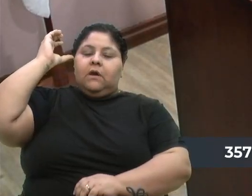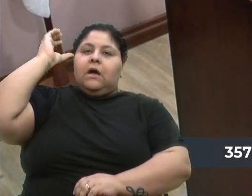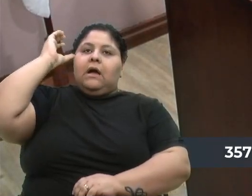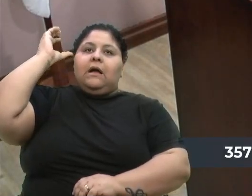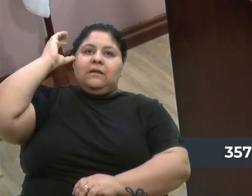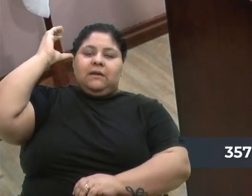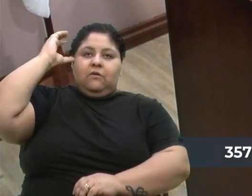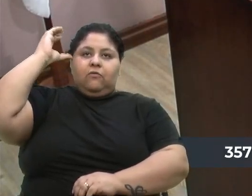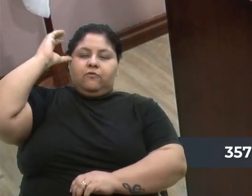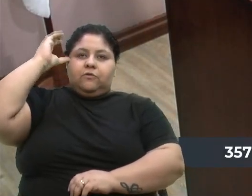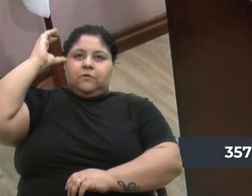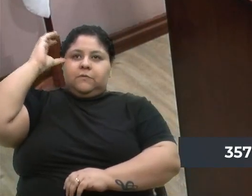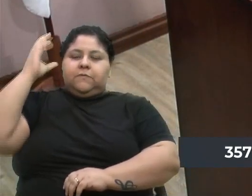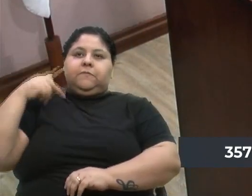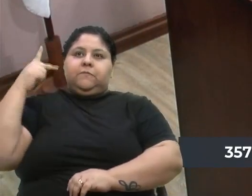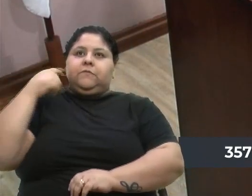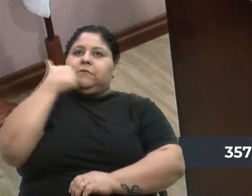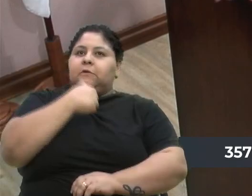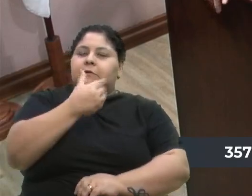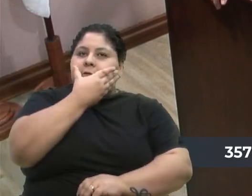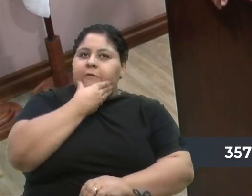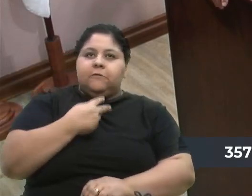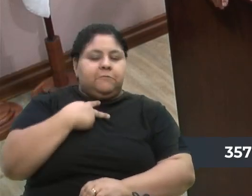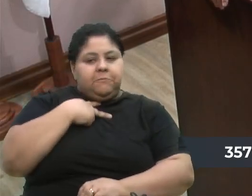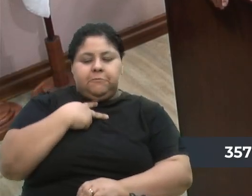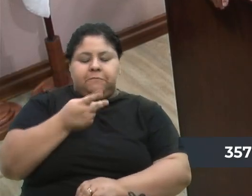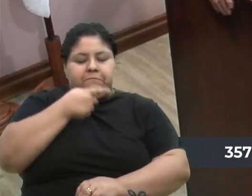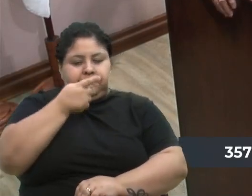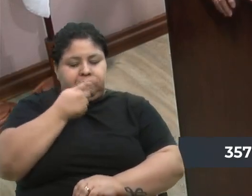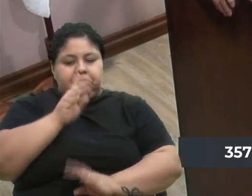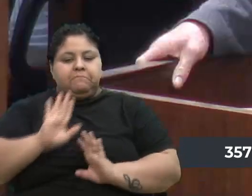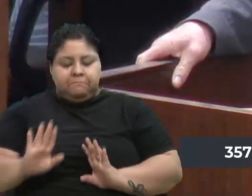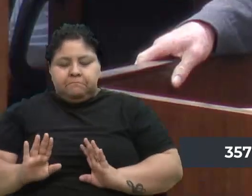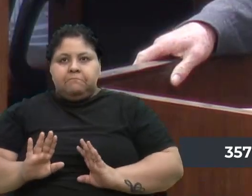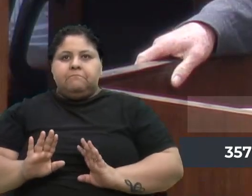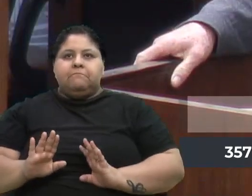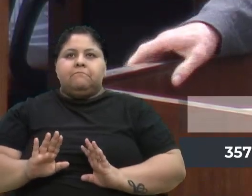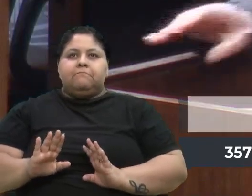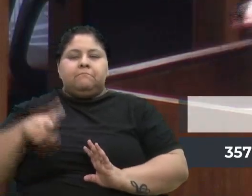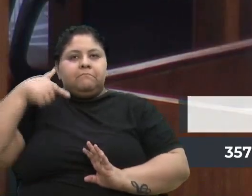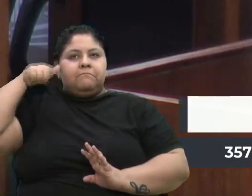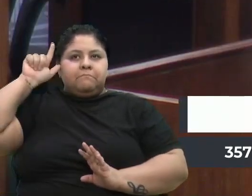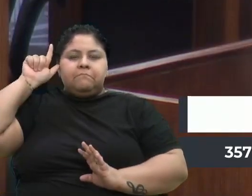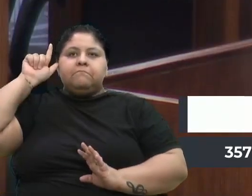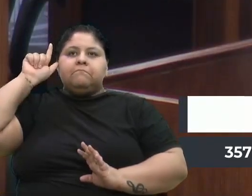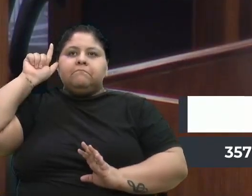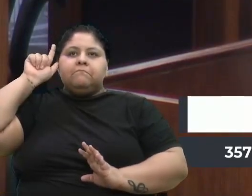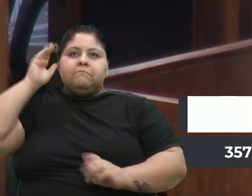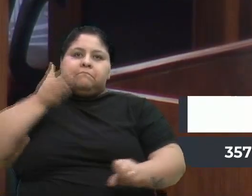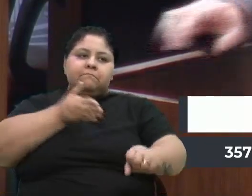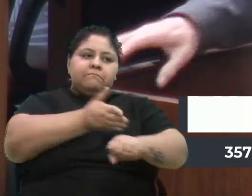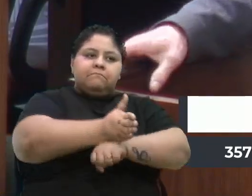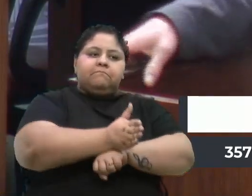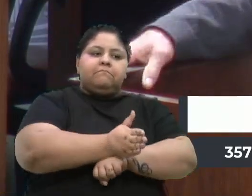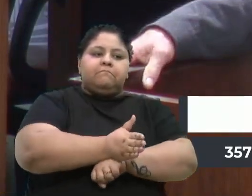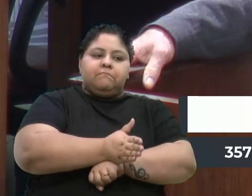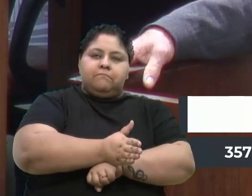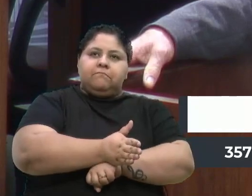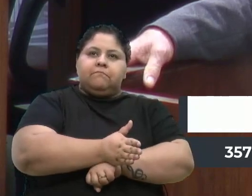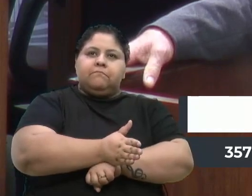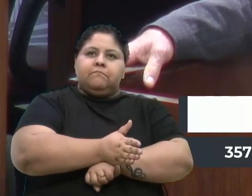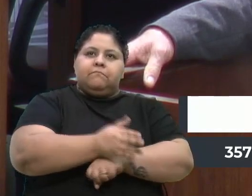Caros colegas vereadores, eu não poderia deixar de me manifestar que ontem participei